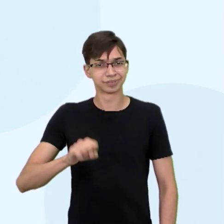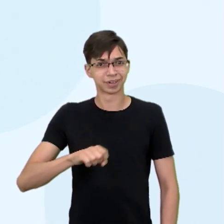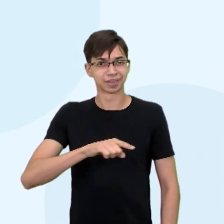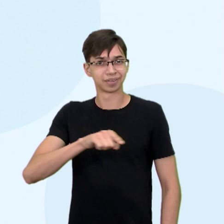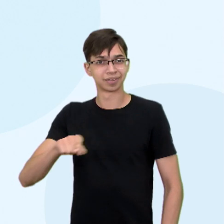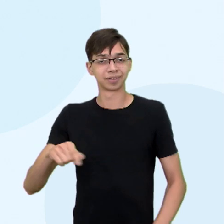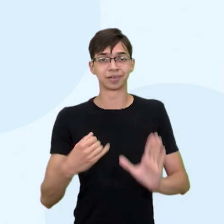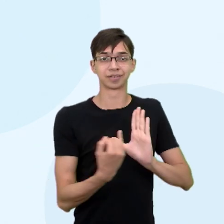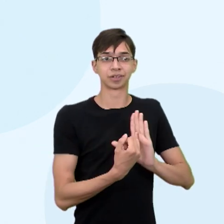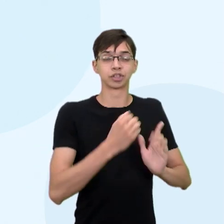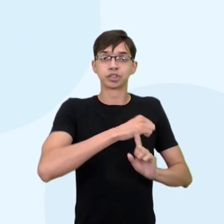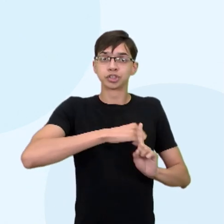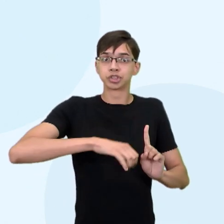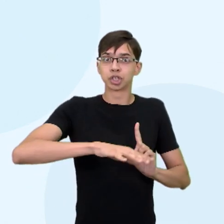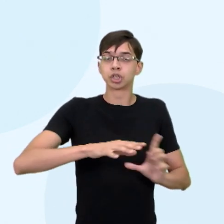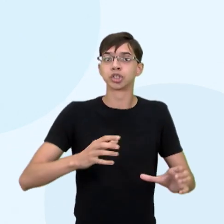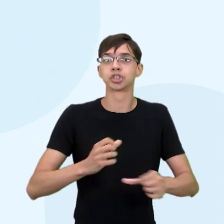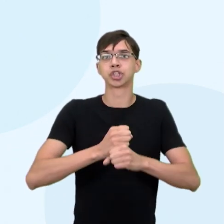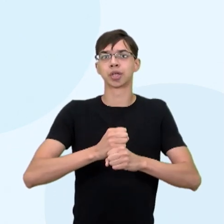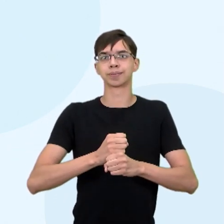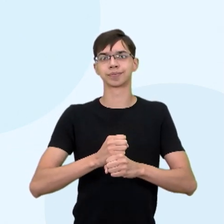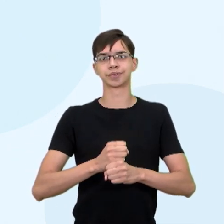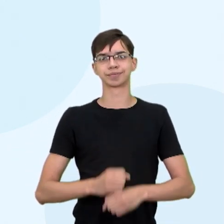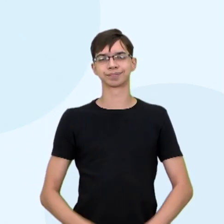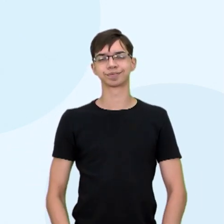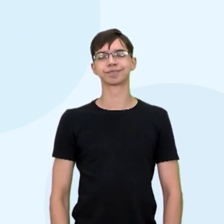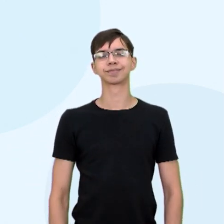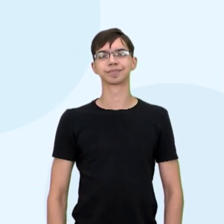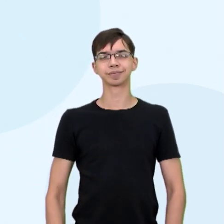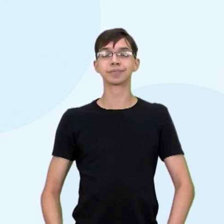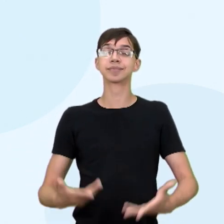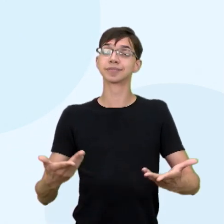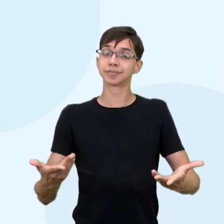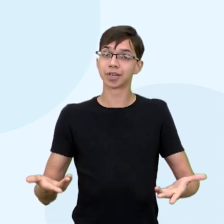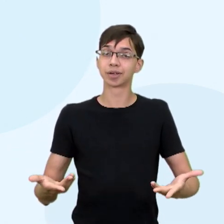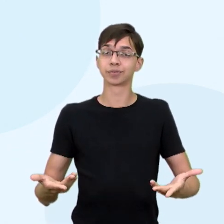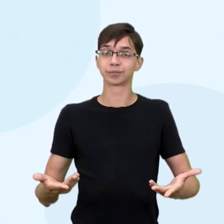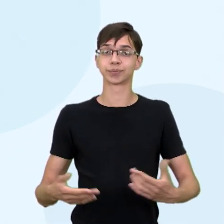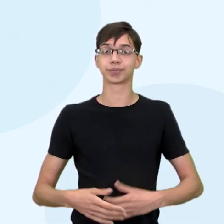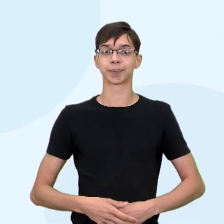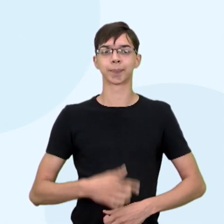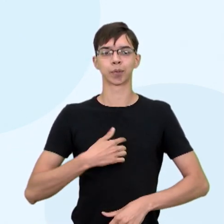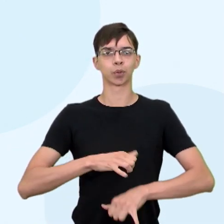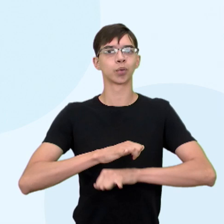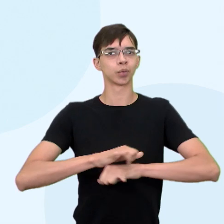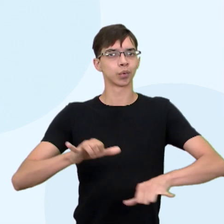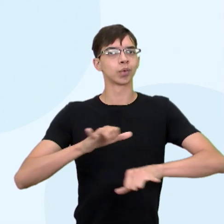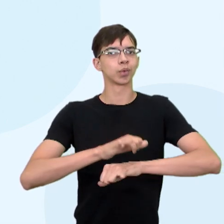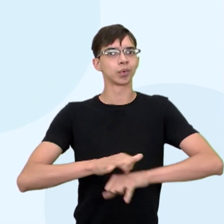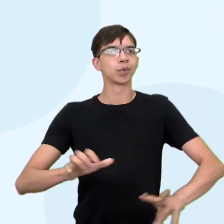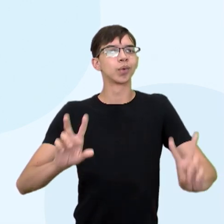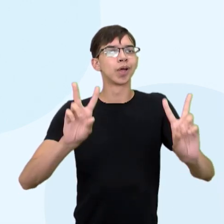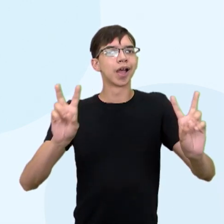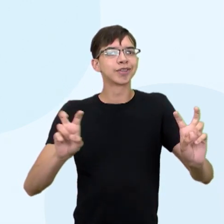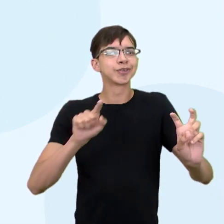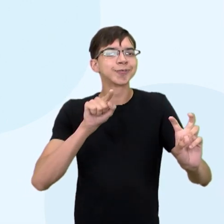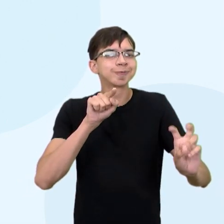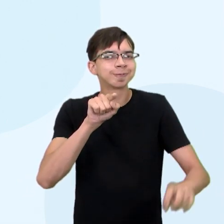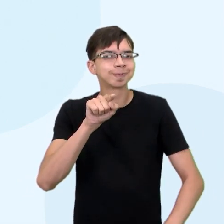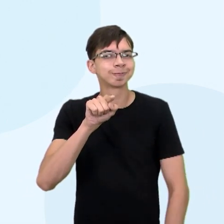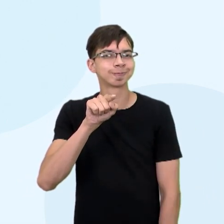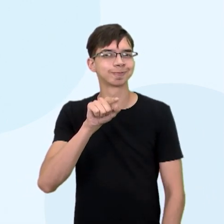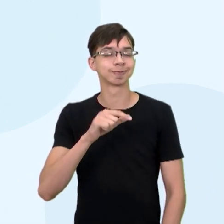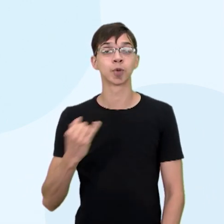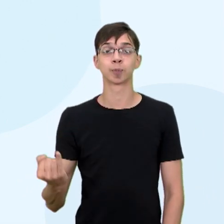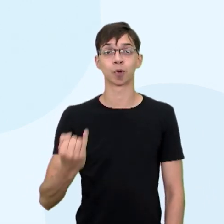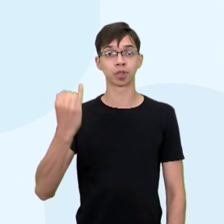a sua identidade. E aí, quando a gente fala sobre isso, que eu acho que é a parte importante da gente entender como